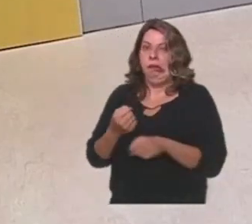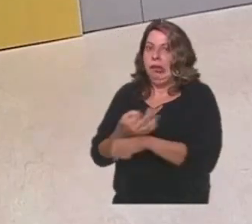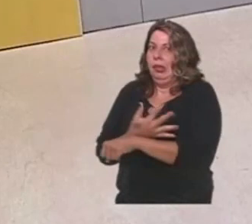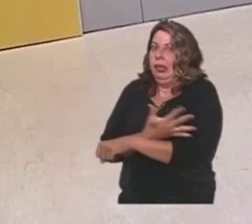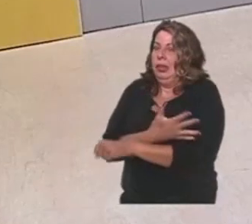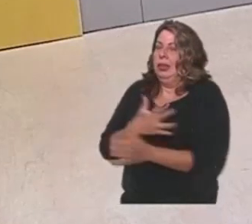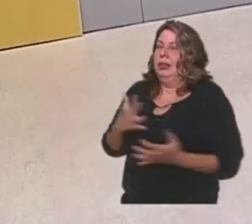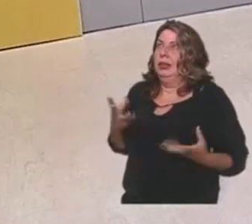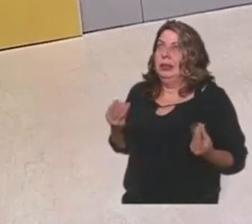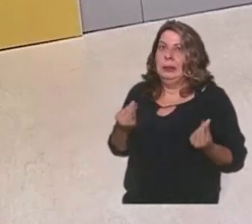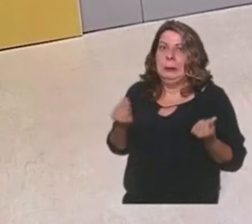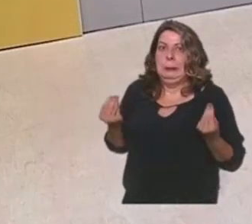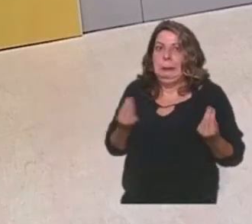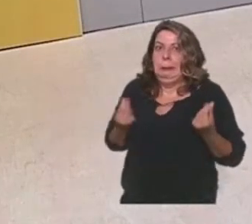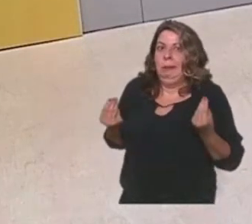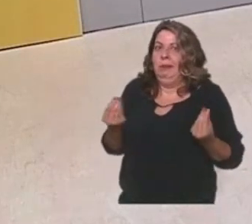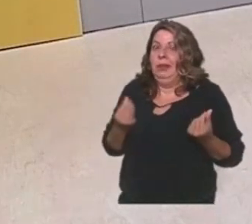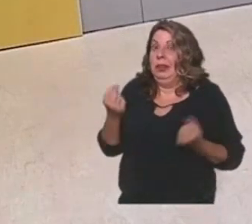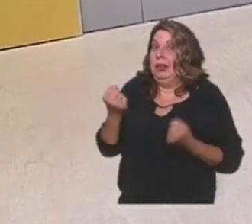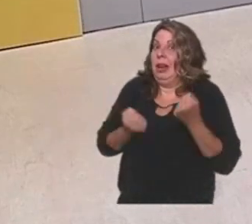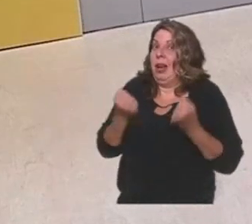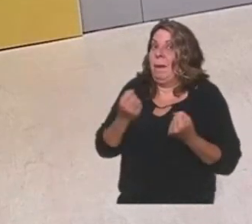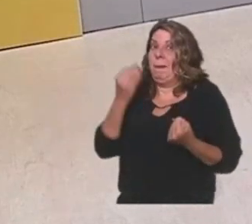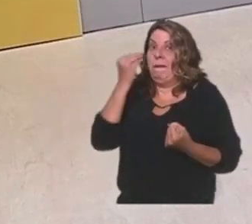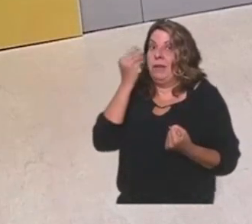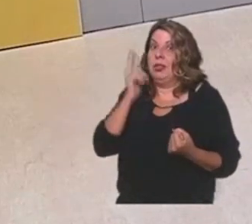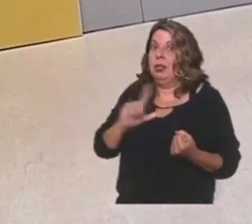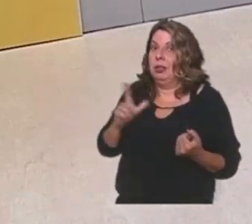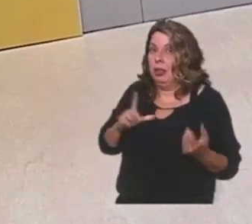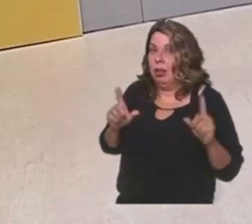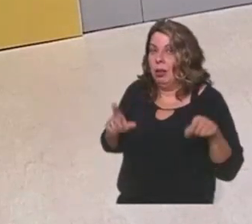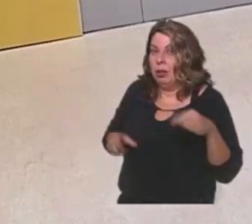tá disputado. Cada bolinha vale um carro zero.